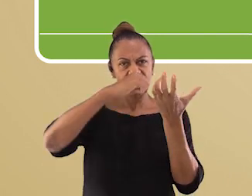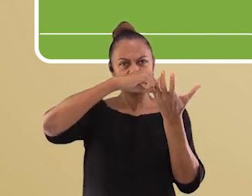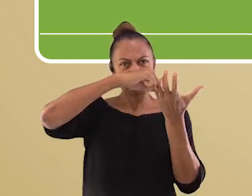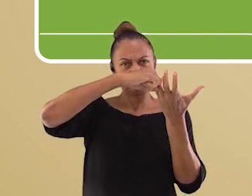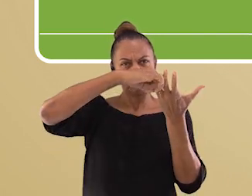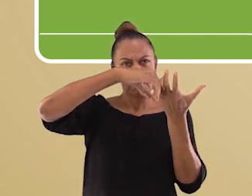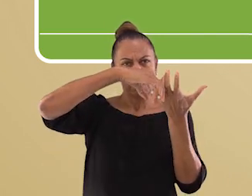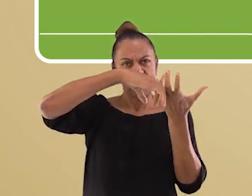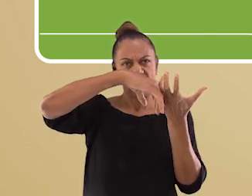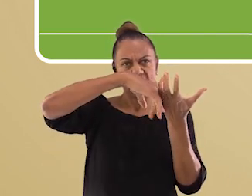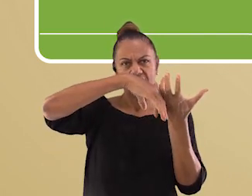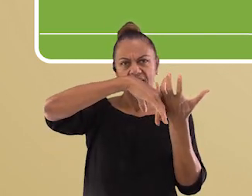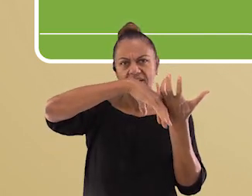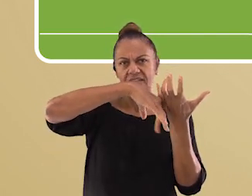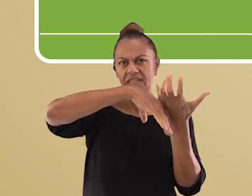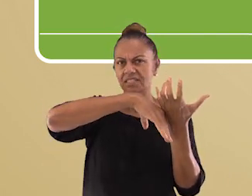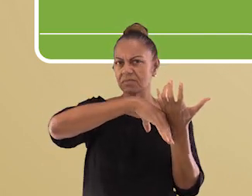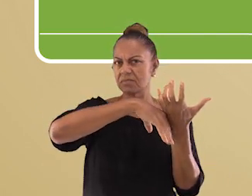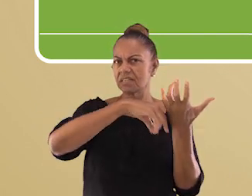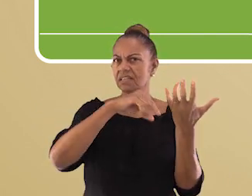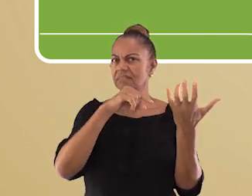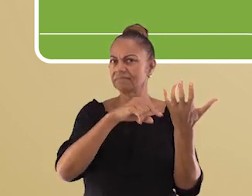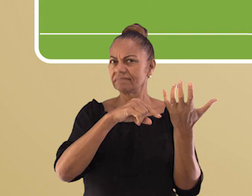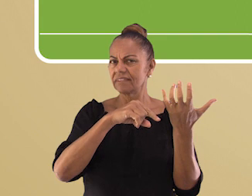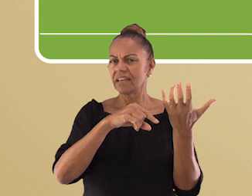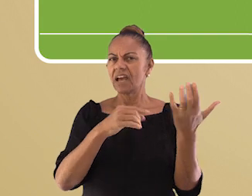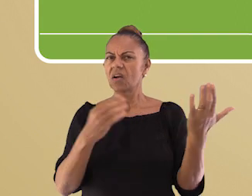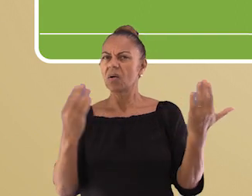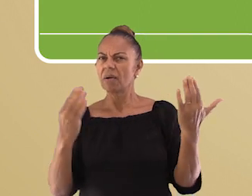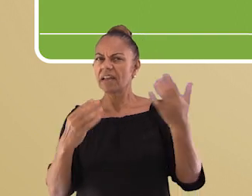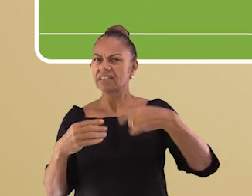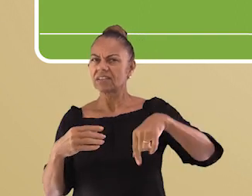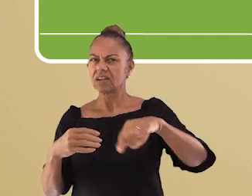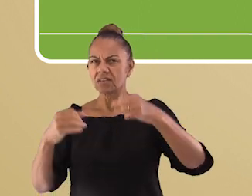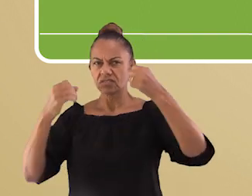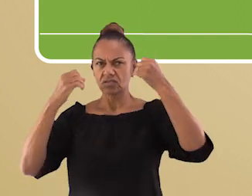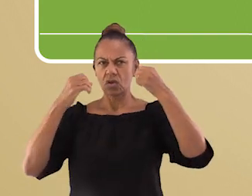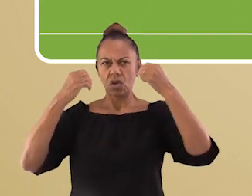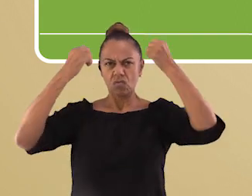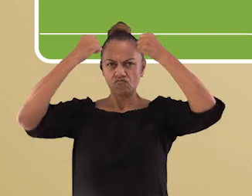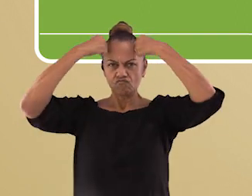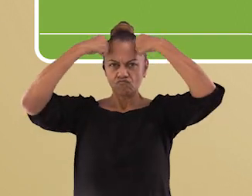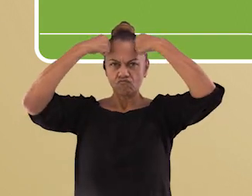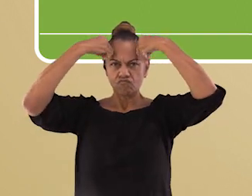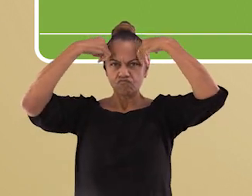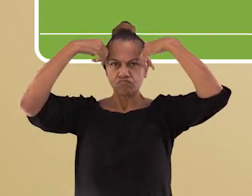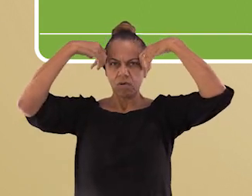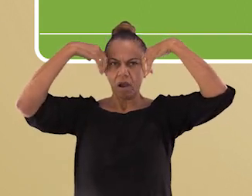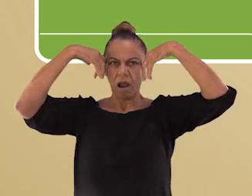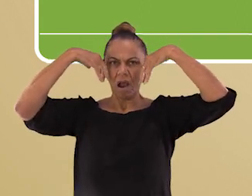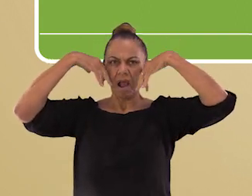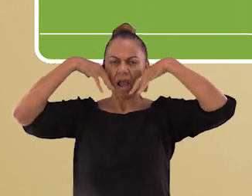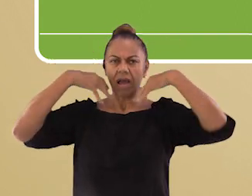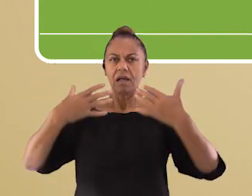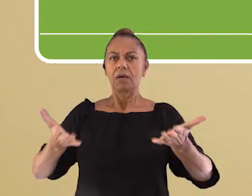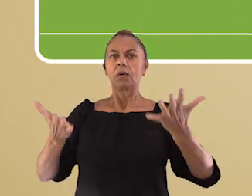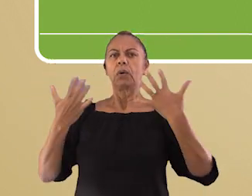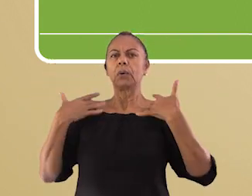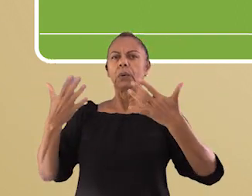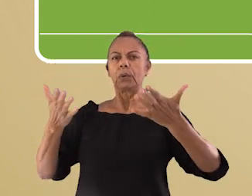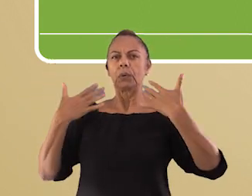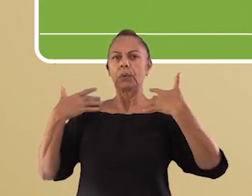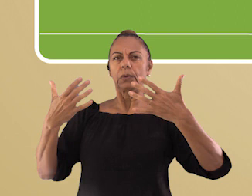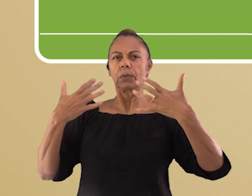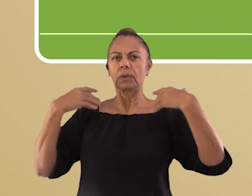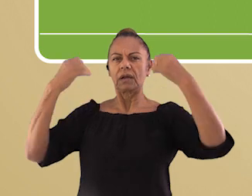vocês. Por acaso a planta transpira? Assim como a gente quando está muito calor? O